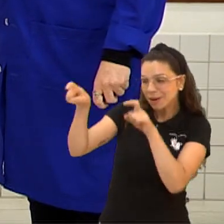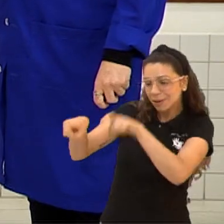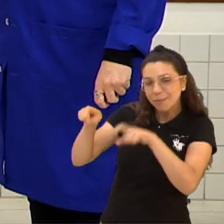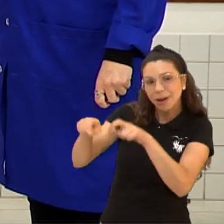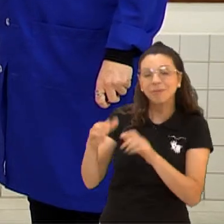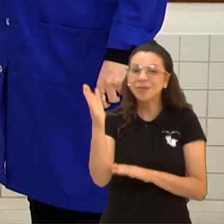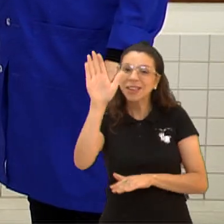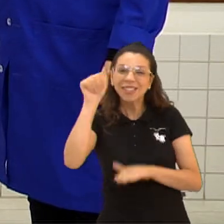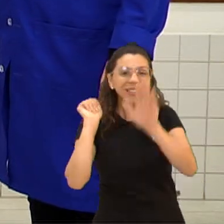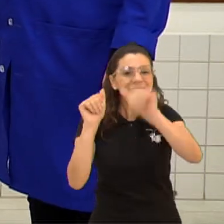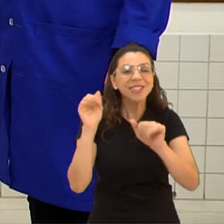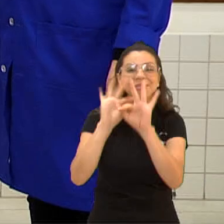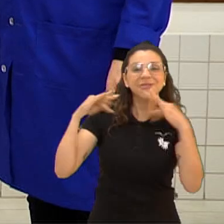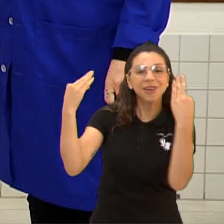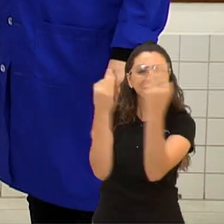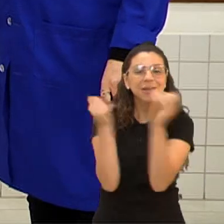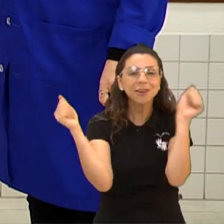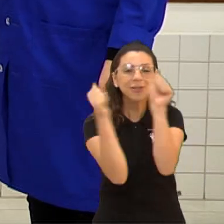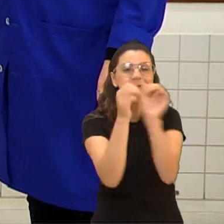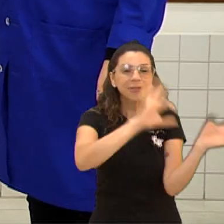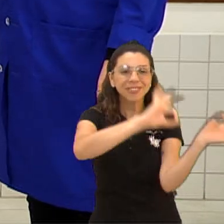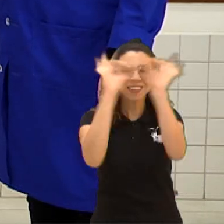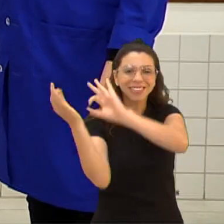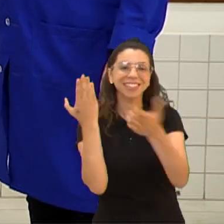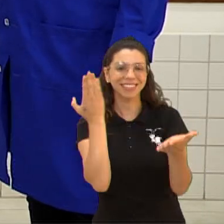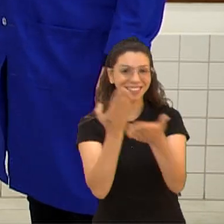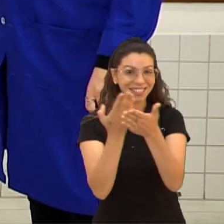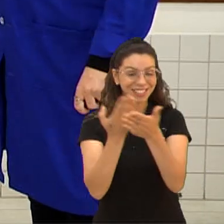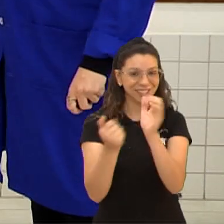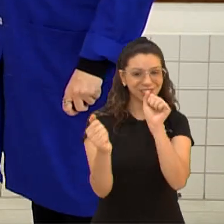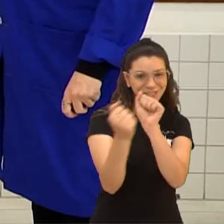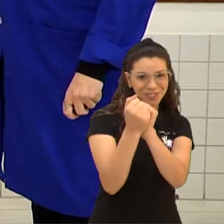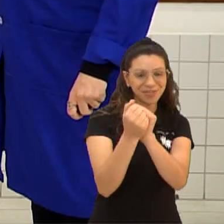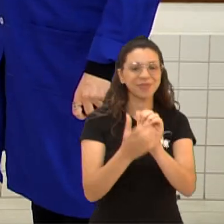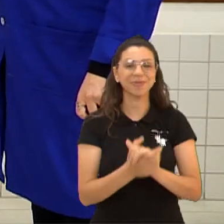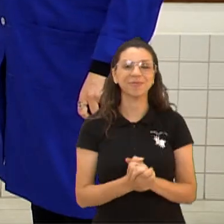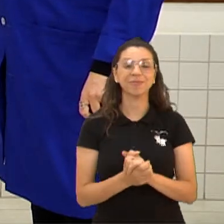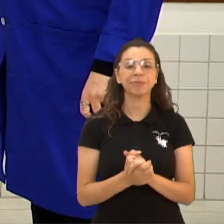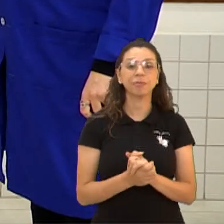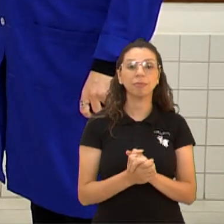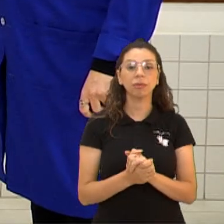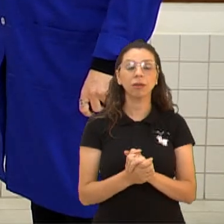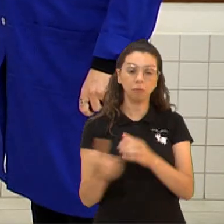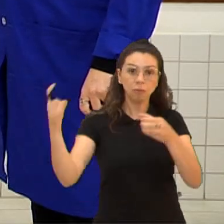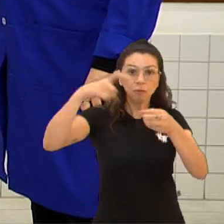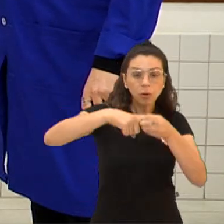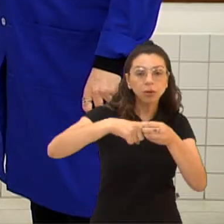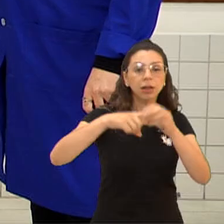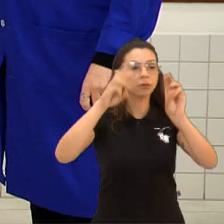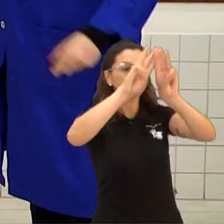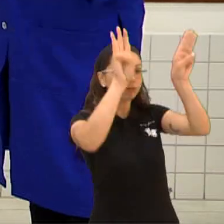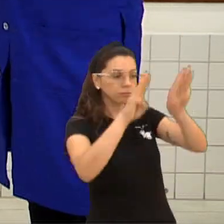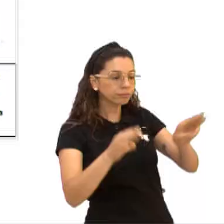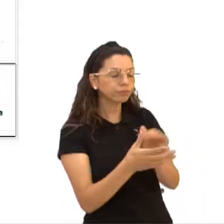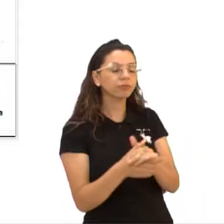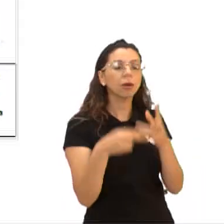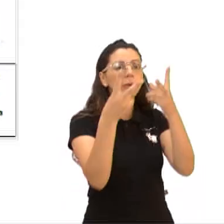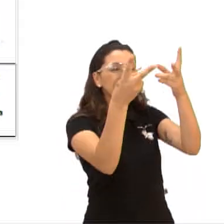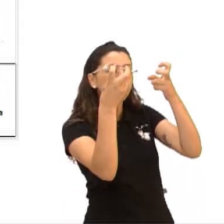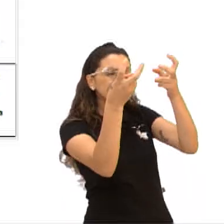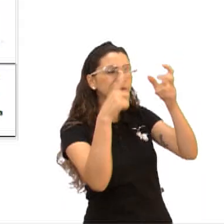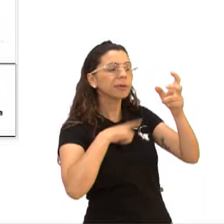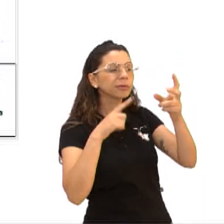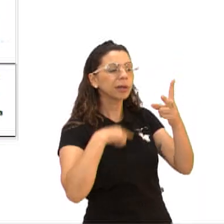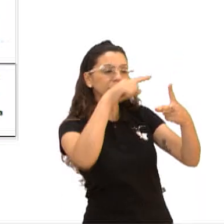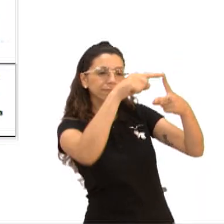chama o pai, chama a mãe, vem para cá assistir essa aula com a gente. Vamos voltar aqui para o mapa. Então, observem ali que nós